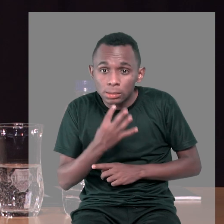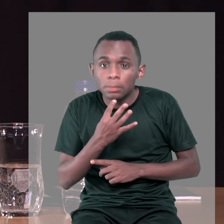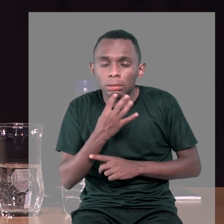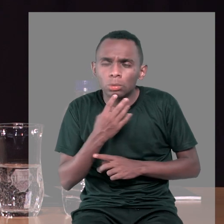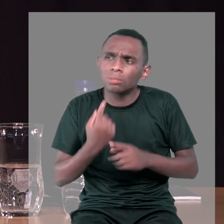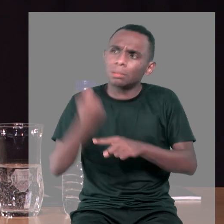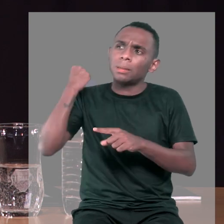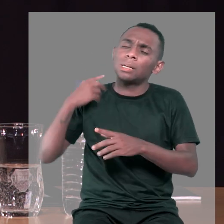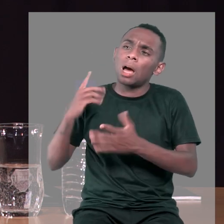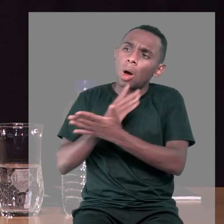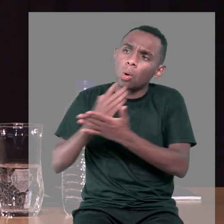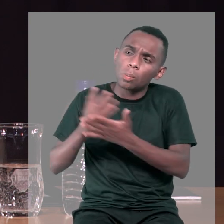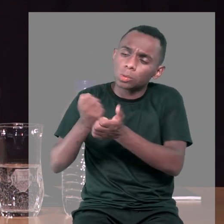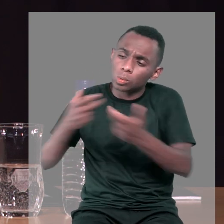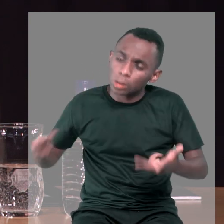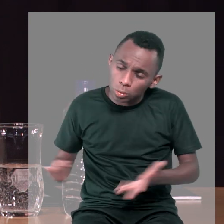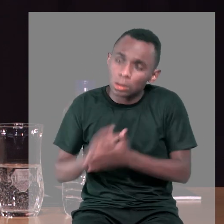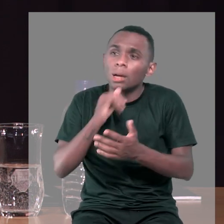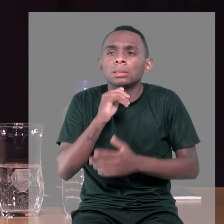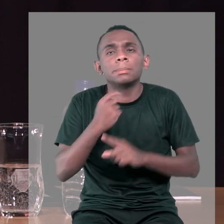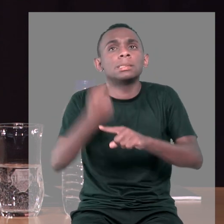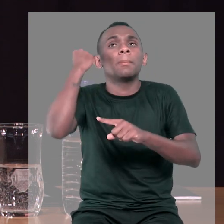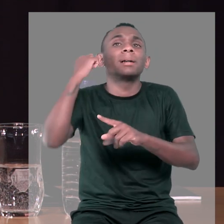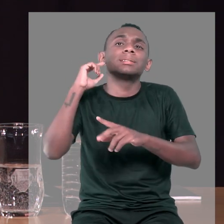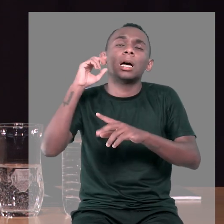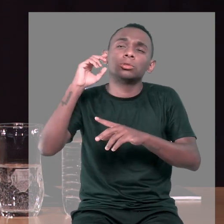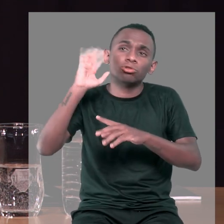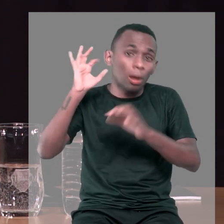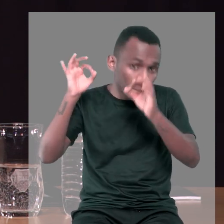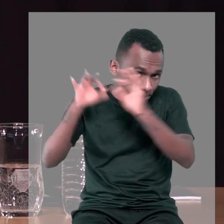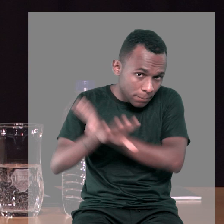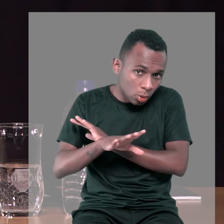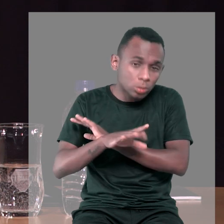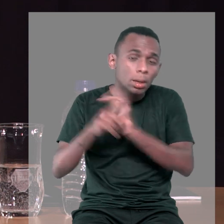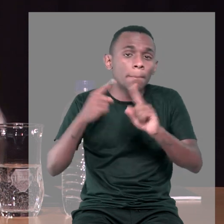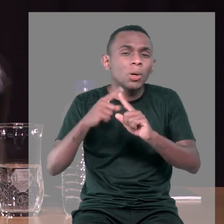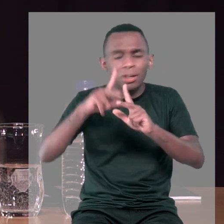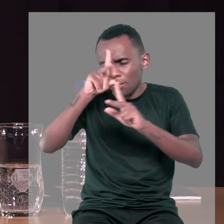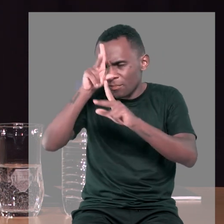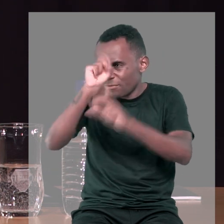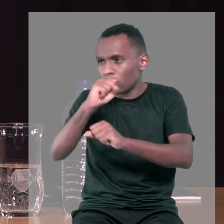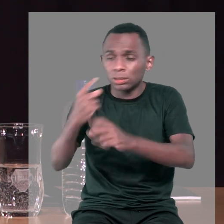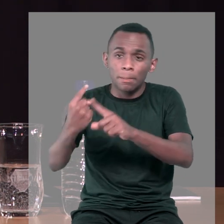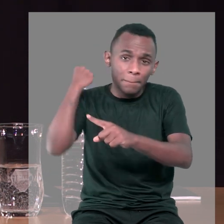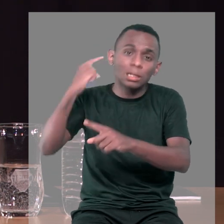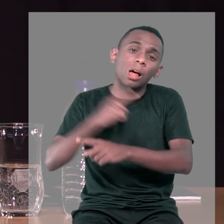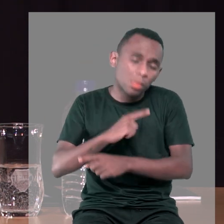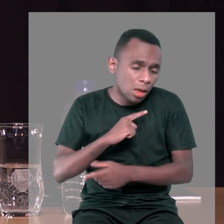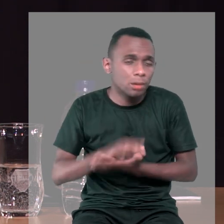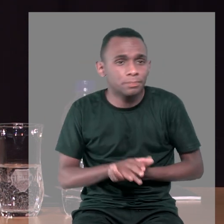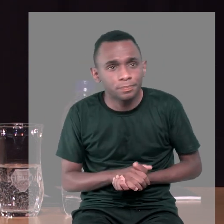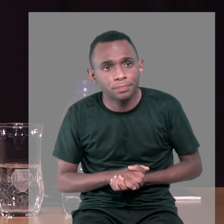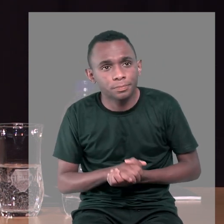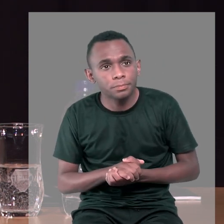vontades. Se o passado pode voltar, não ser passado, não é? Como diz nessa passagem do Faulkner, se o passado pode voltar e transformar